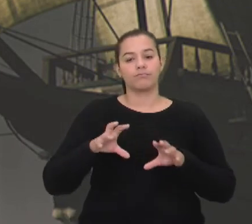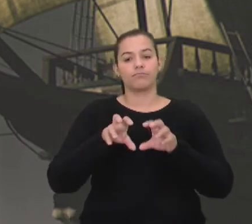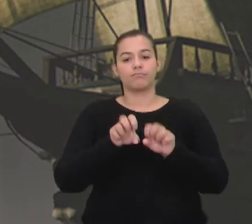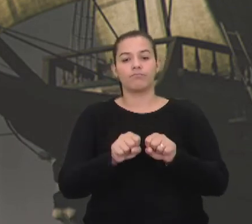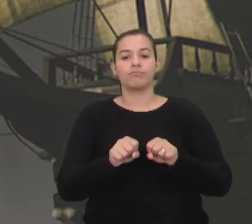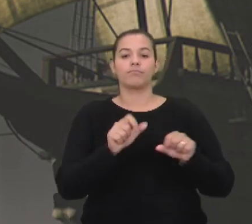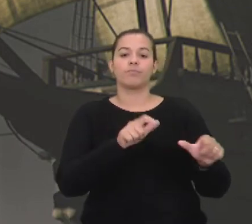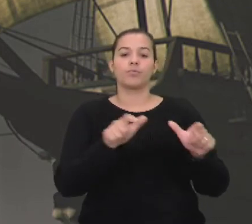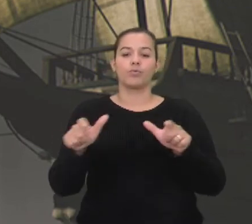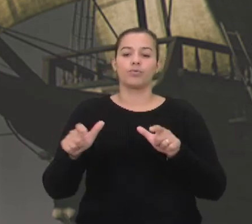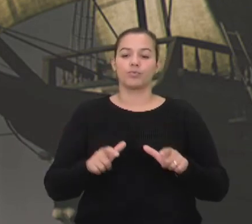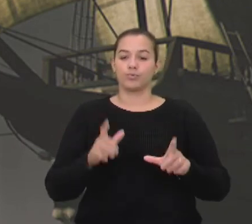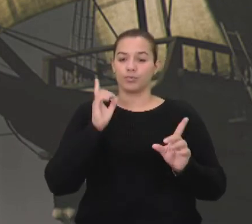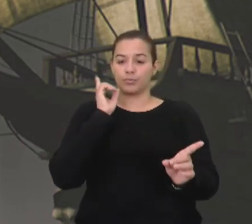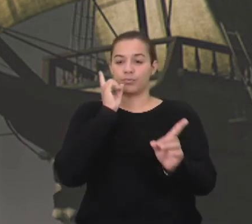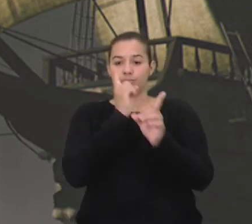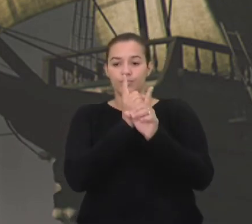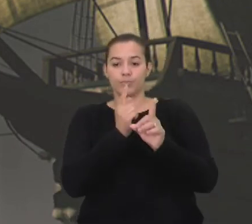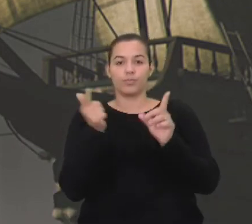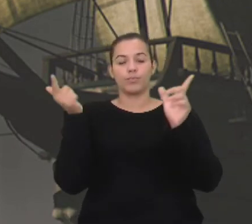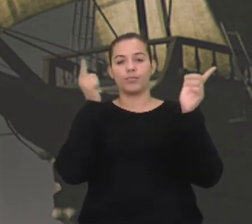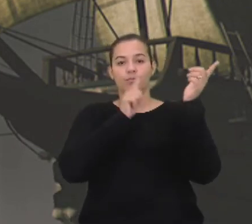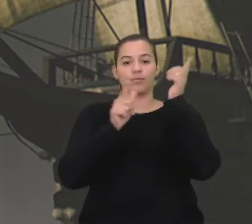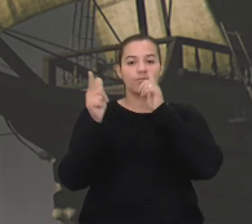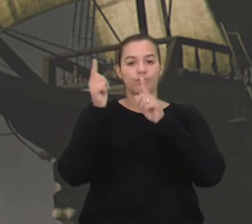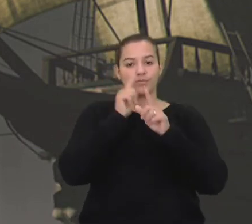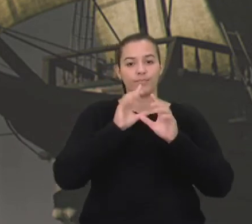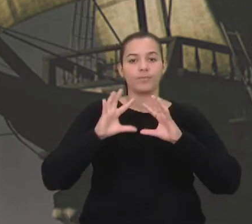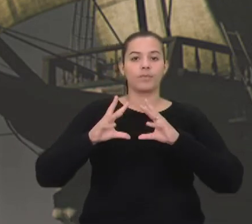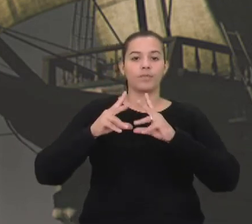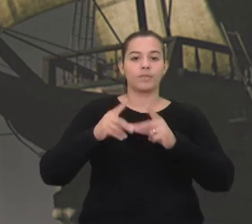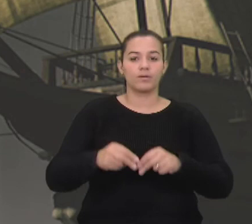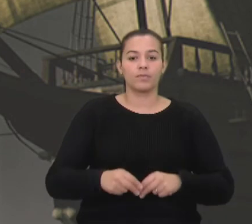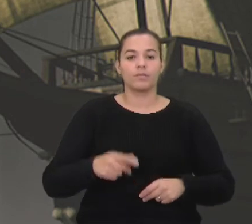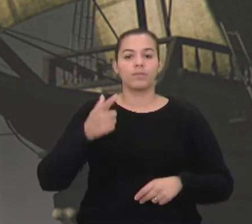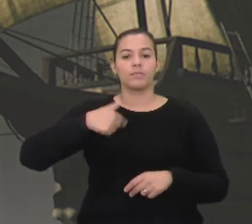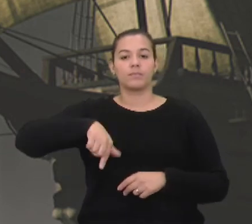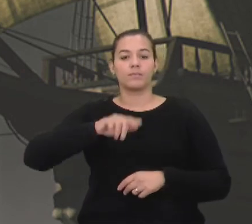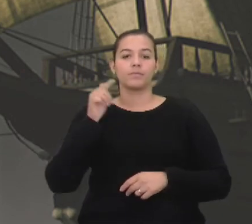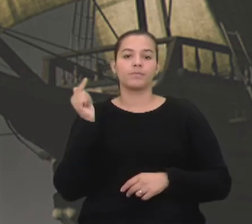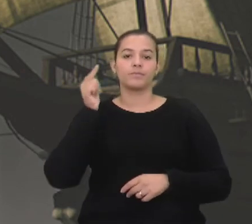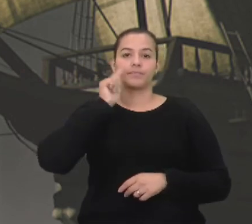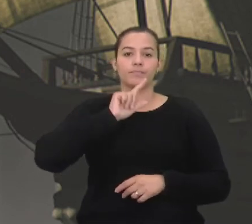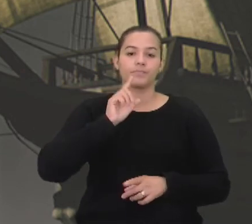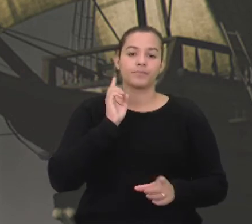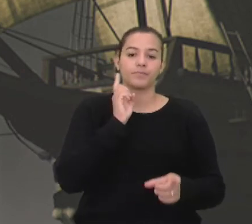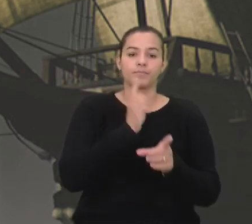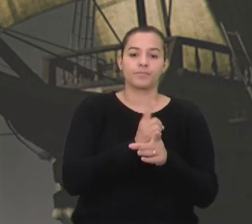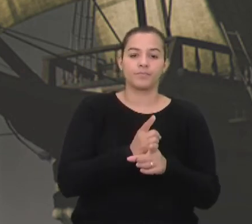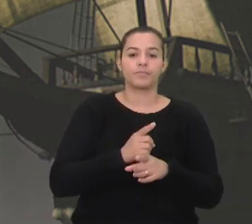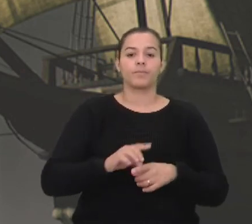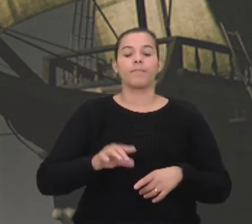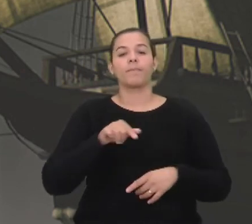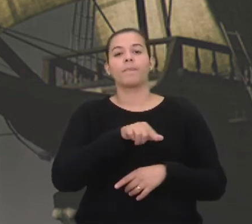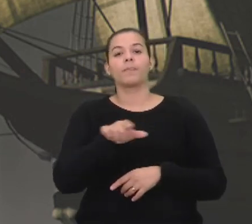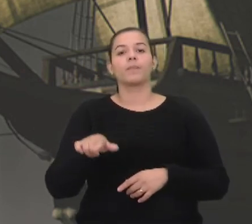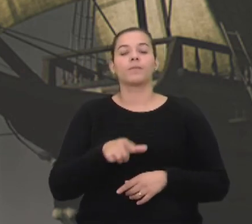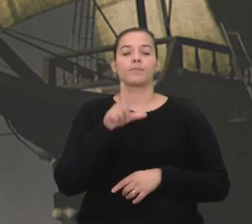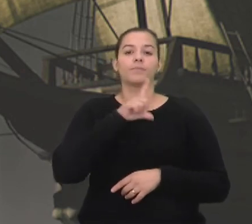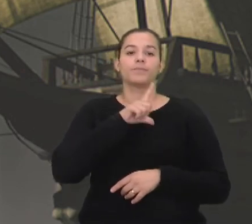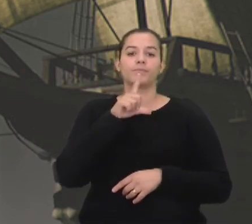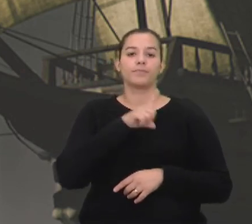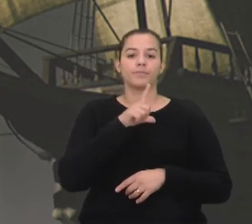dos descobrimentos, das conquistas, né, para poder chegar efetivamente na parte onde a gente